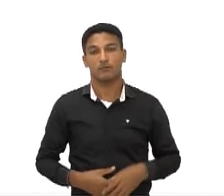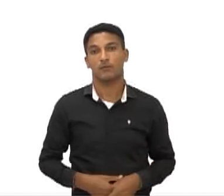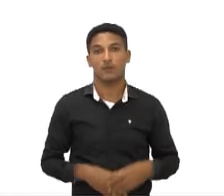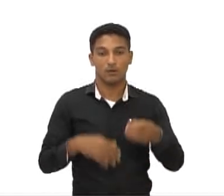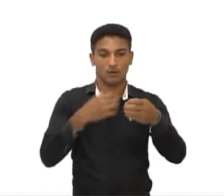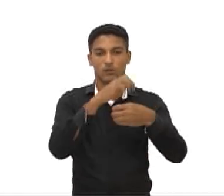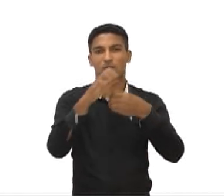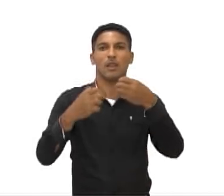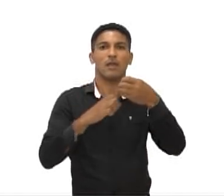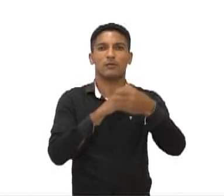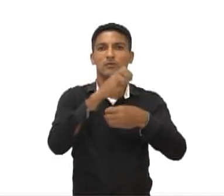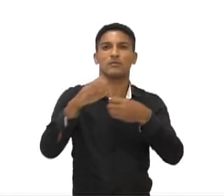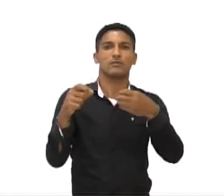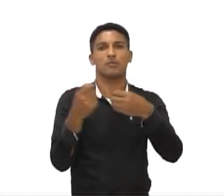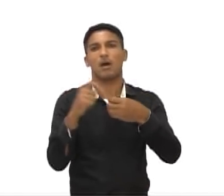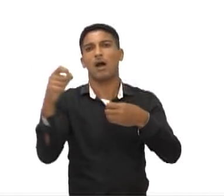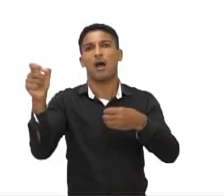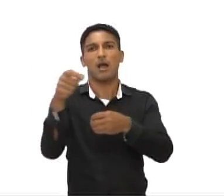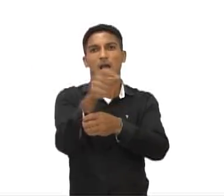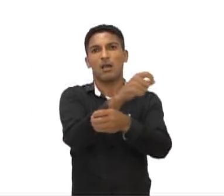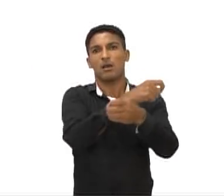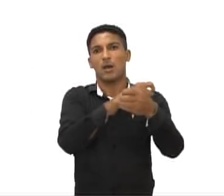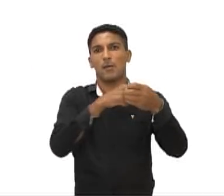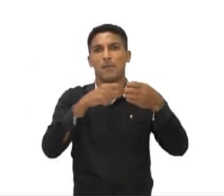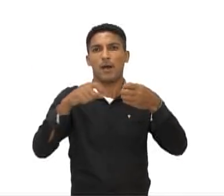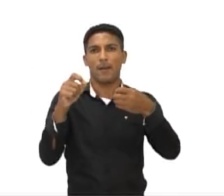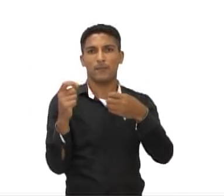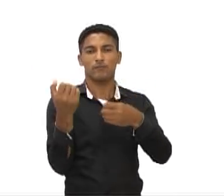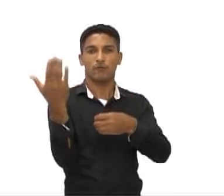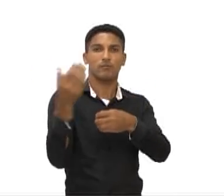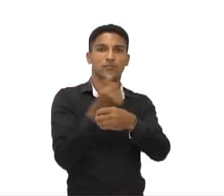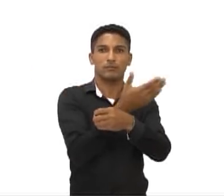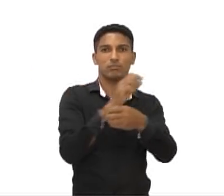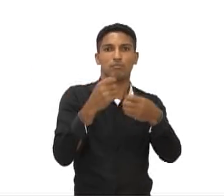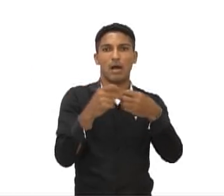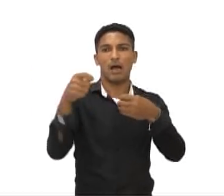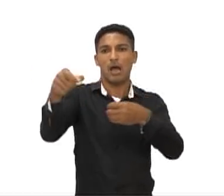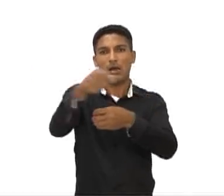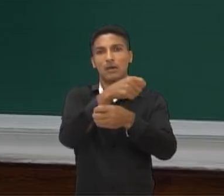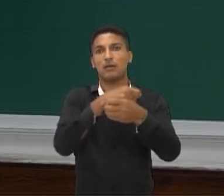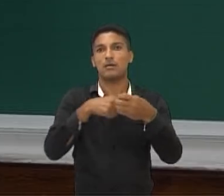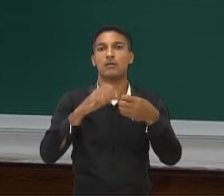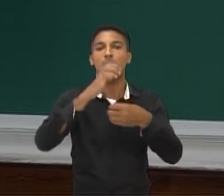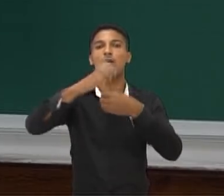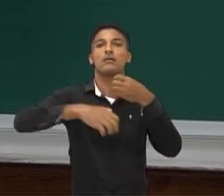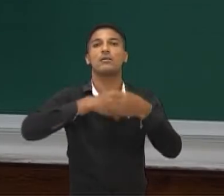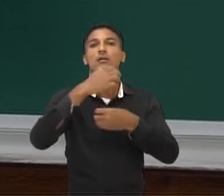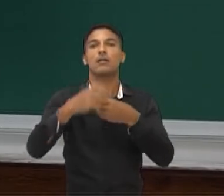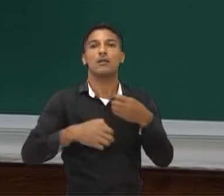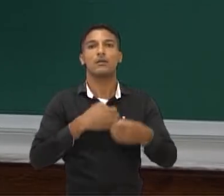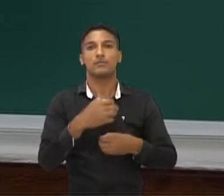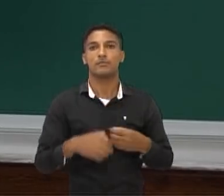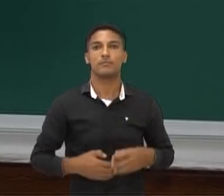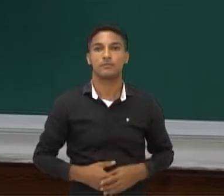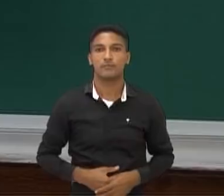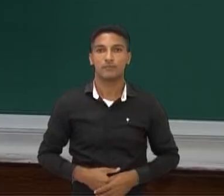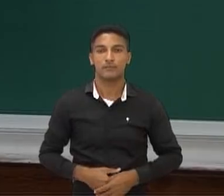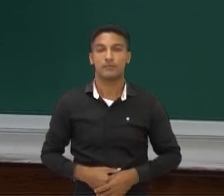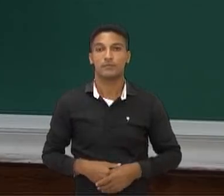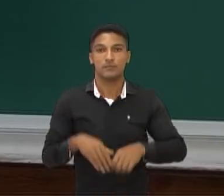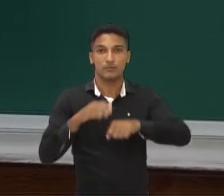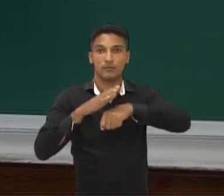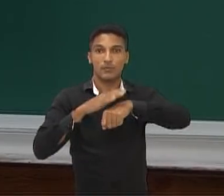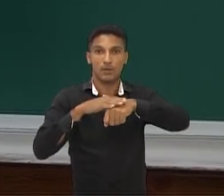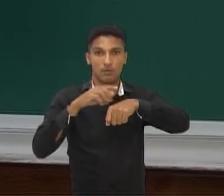encontram-se espalhados em uma região muito maior que o núcleo atômico orbitando-o. Pessoal, vou te dar um tempo e eu